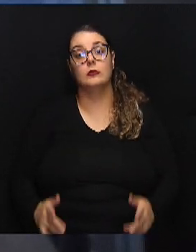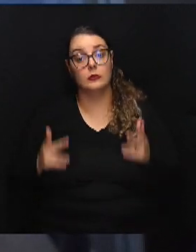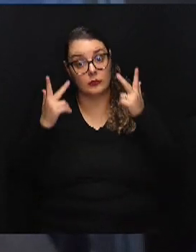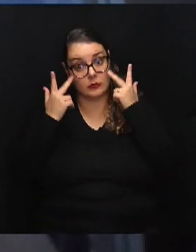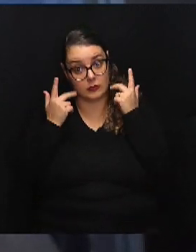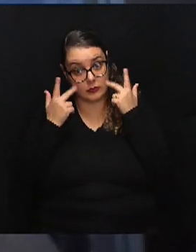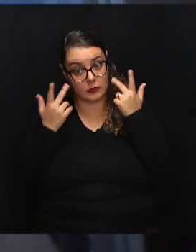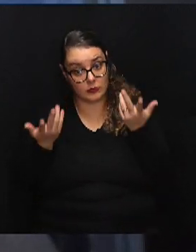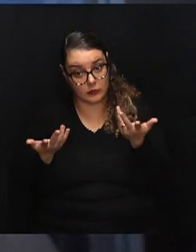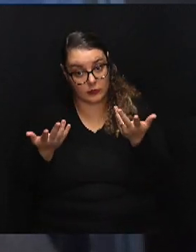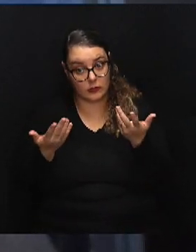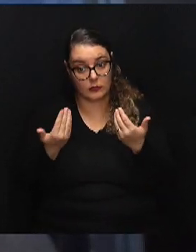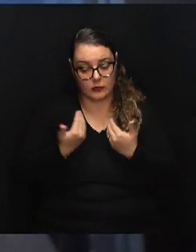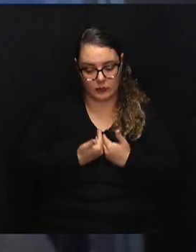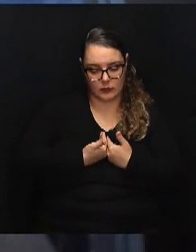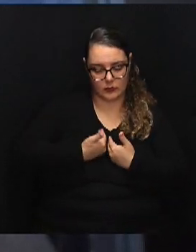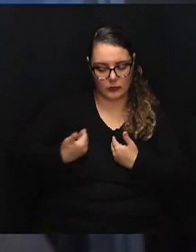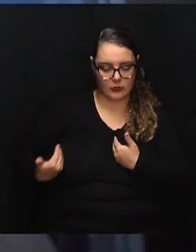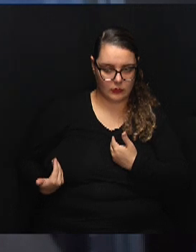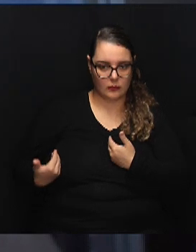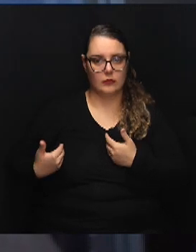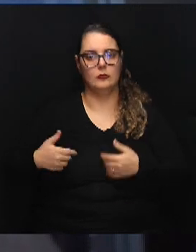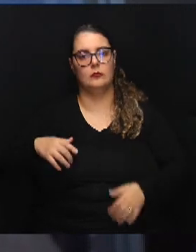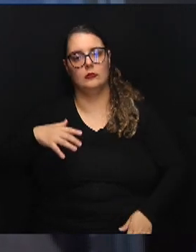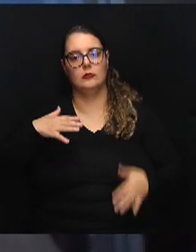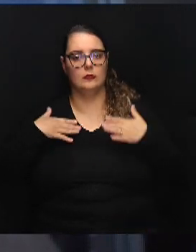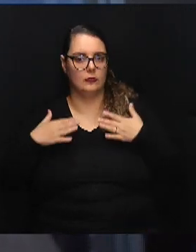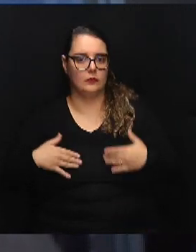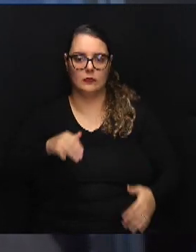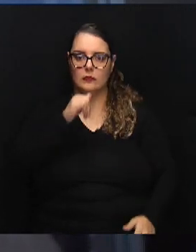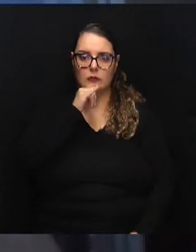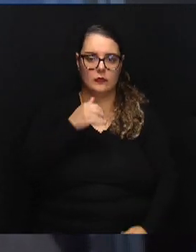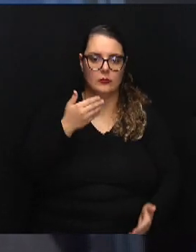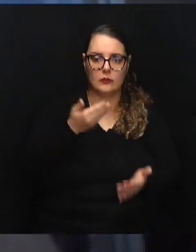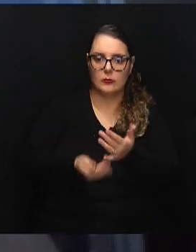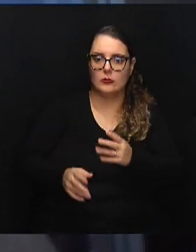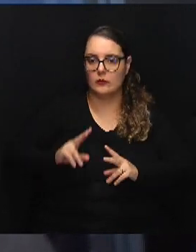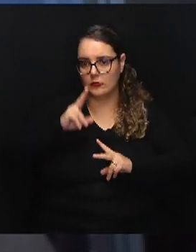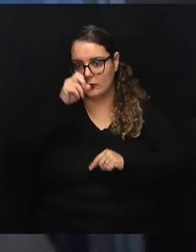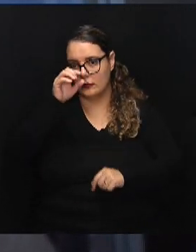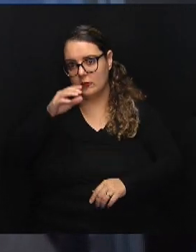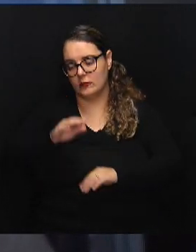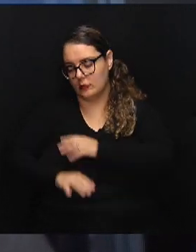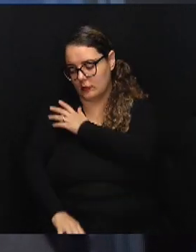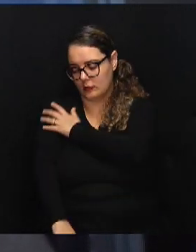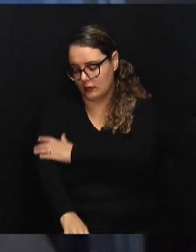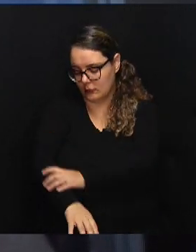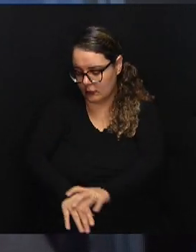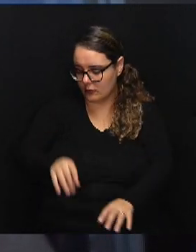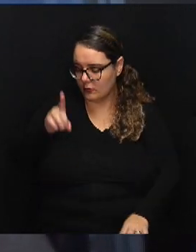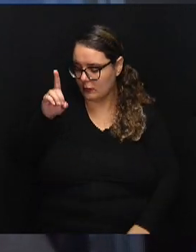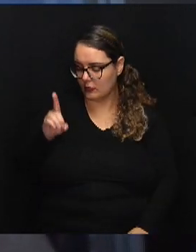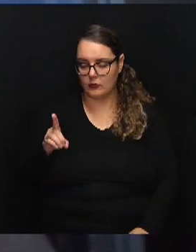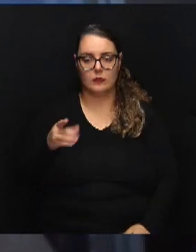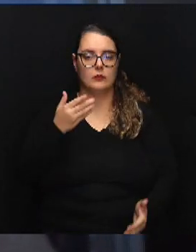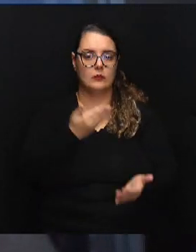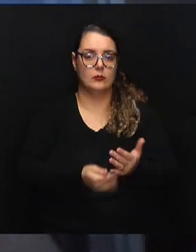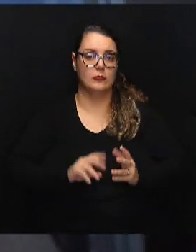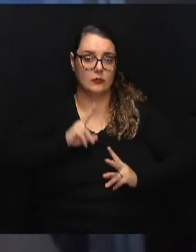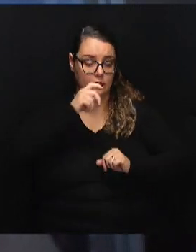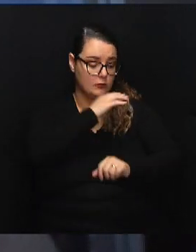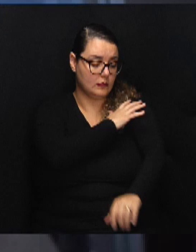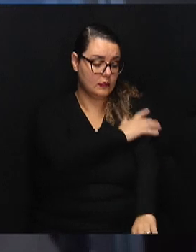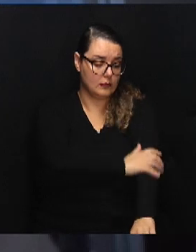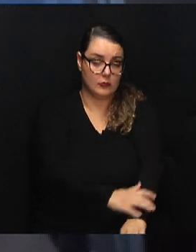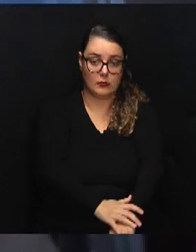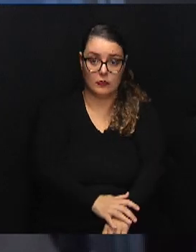geralmente de um lado do corpo só, né? Então, por exemplo, ela perde a força no braço direito, ela perde a força no braço esquerdo, ou a